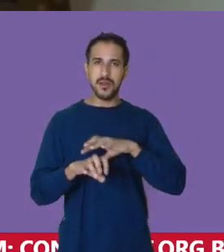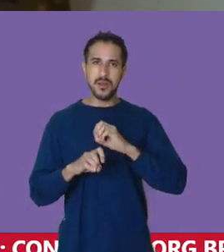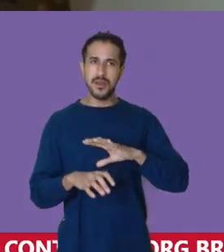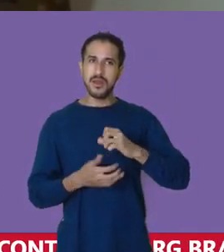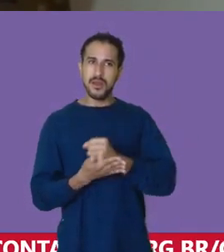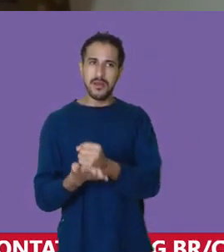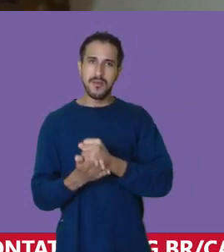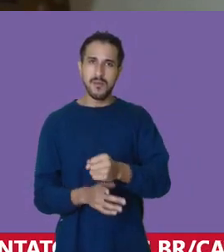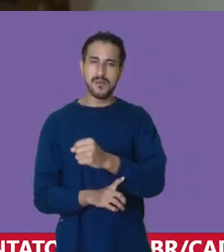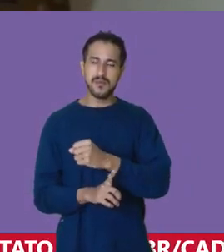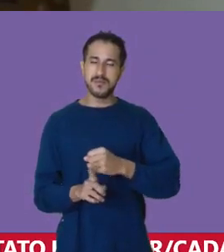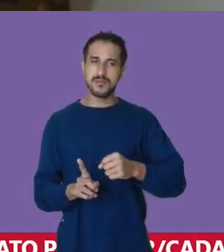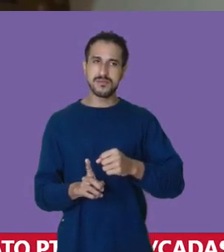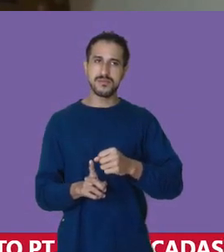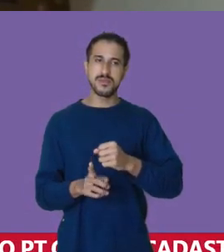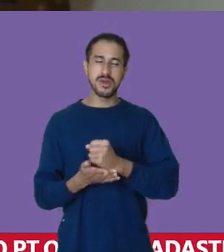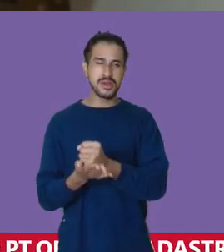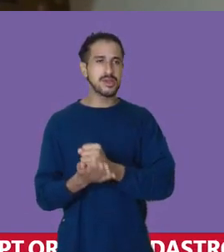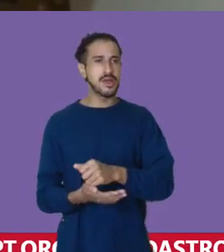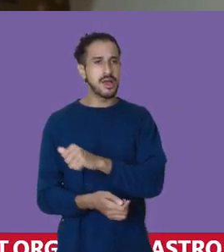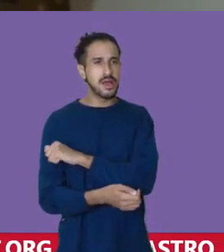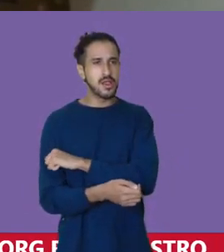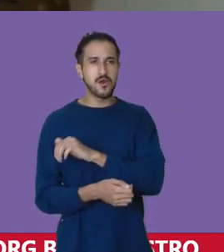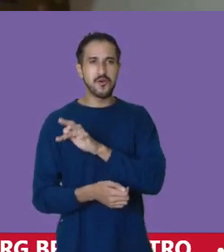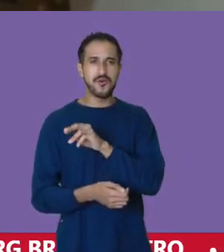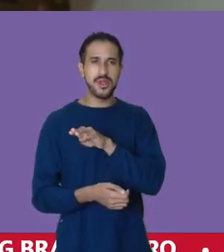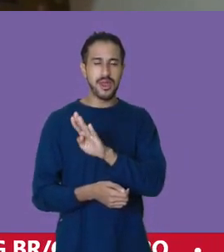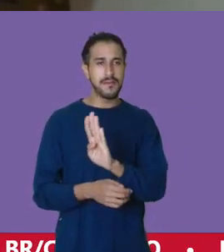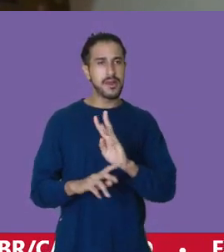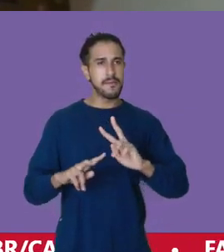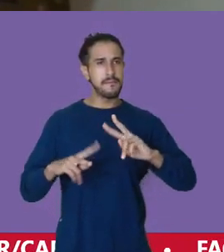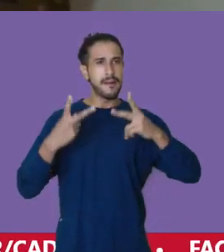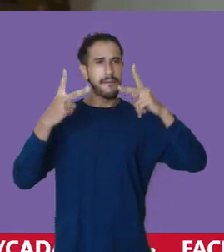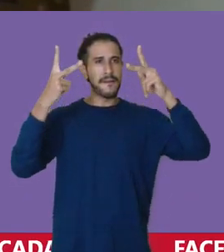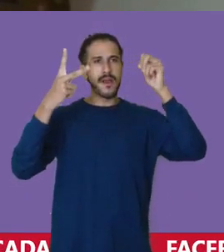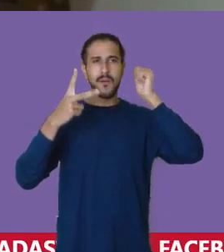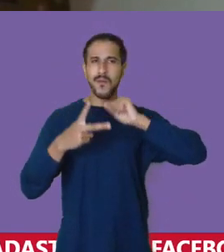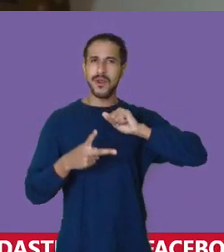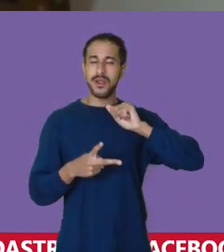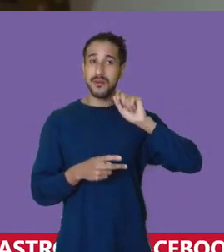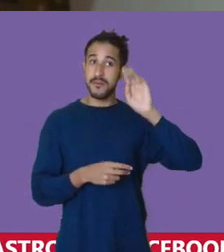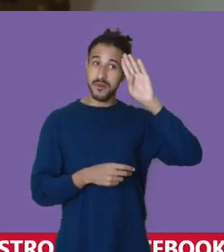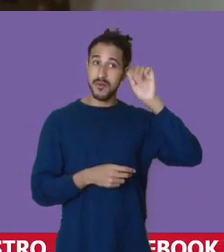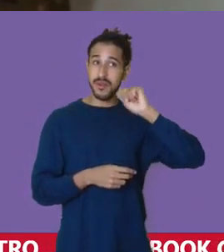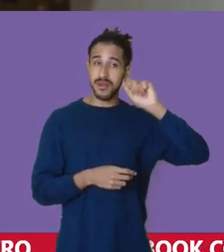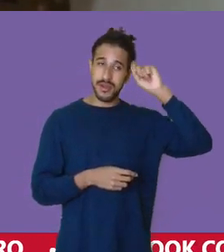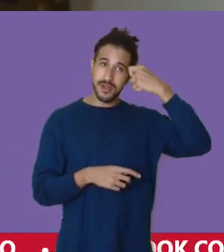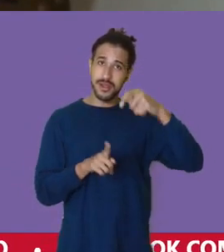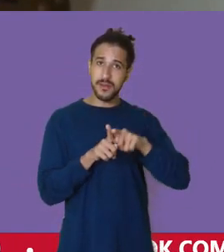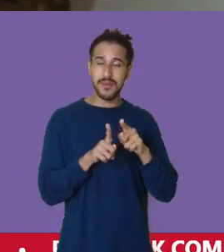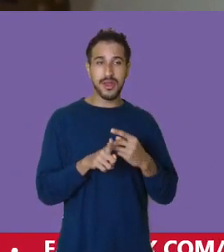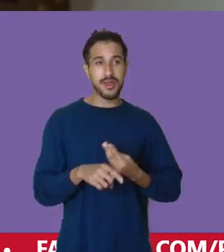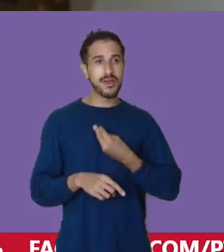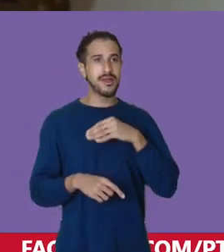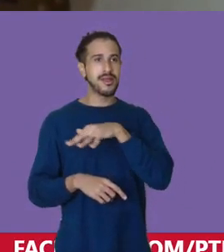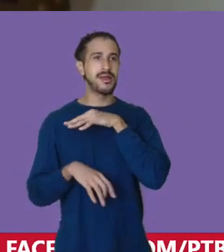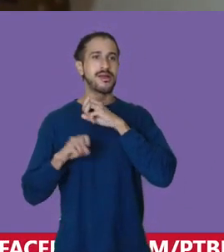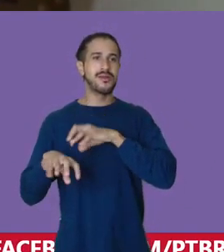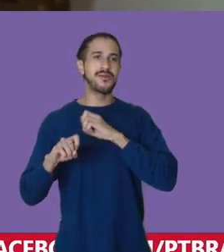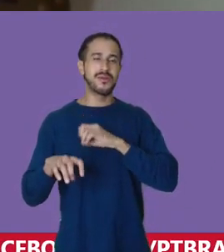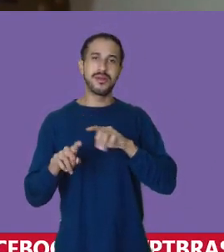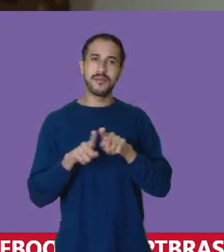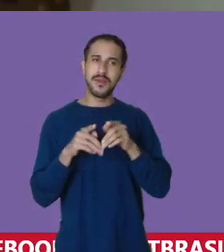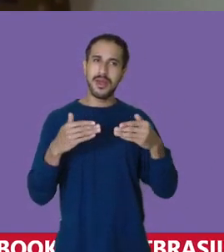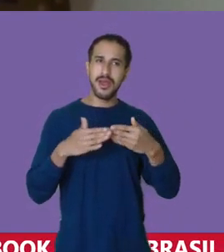assistência estudantil, o Fundeb, tudo isso levou mais as mulheres, e as mulheres negras também, à vida educacional e